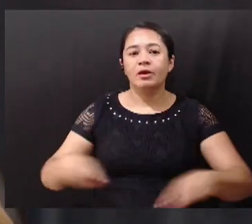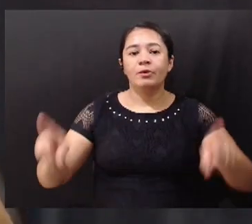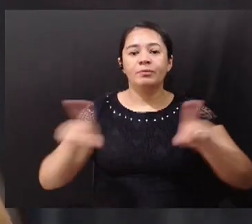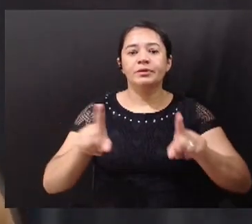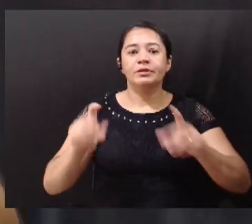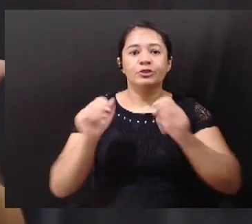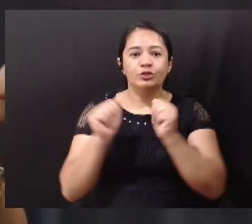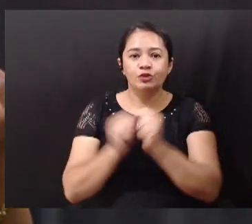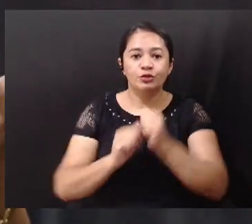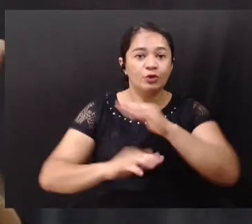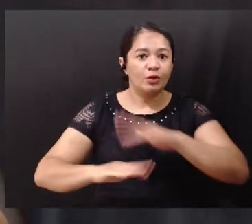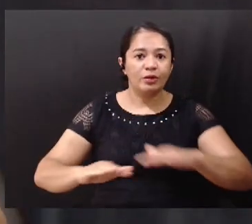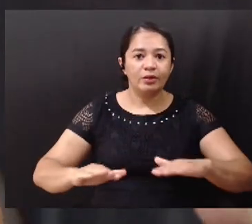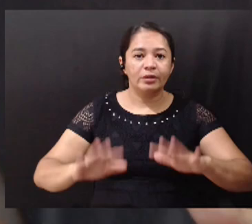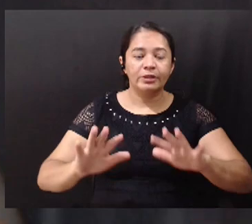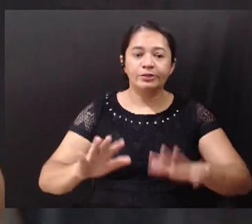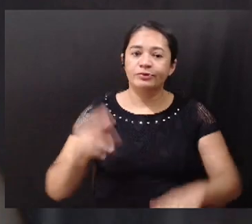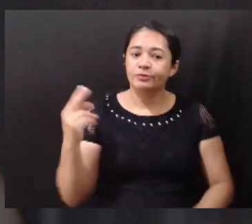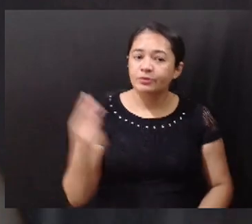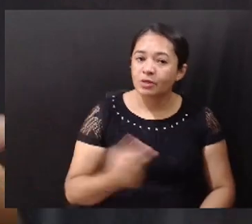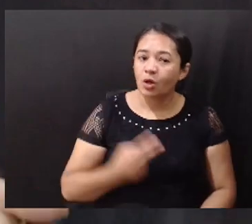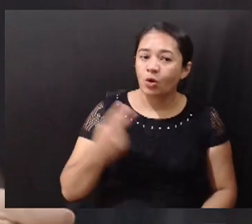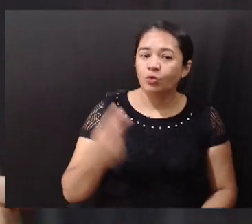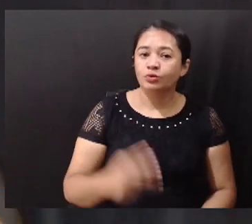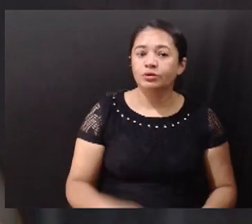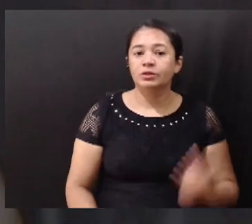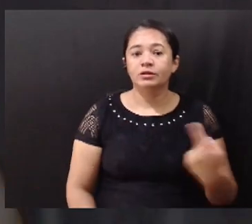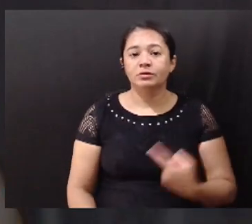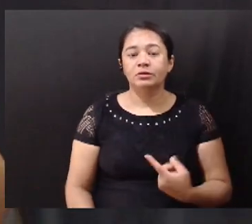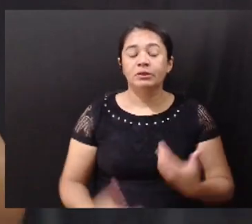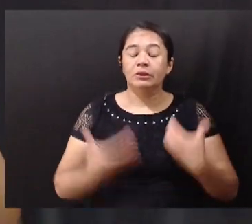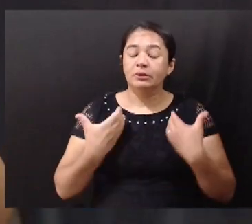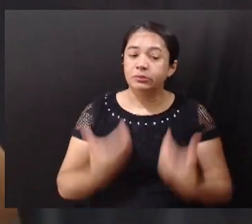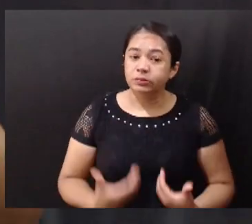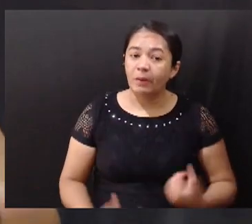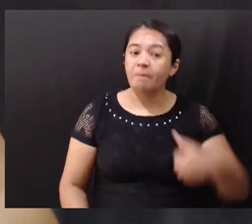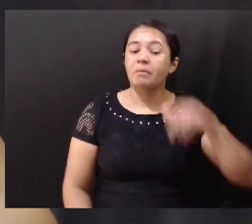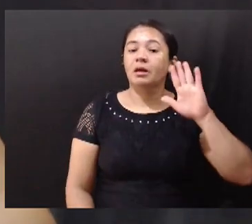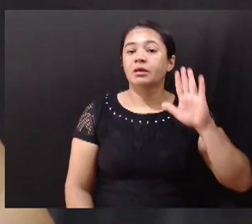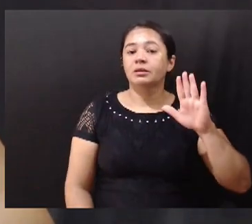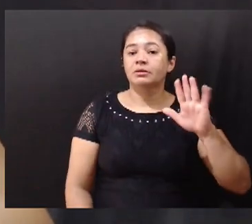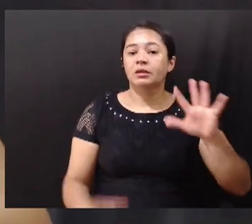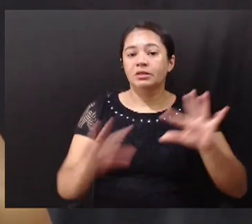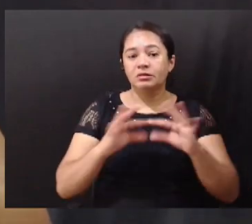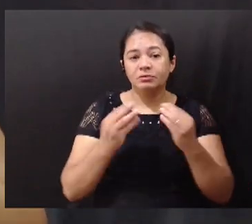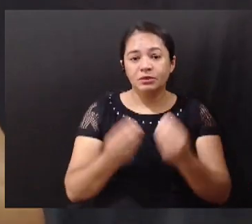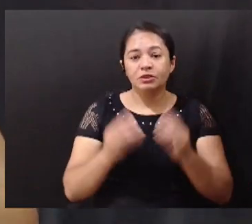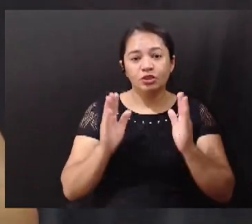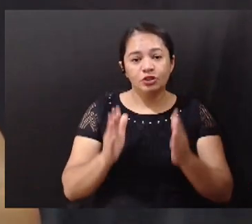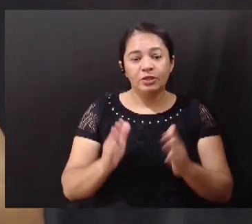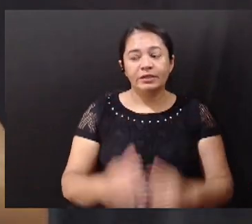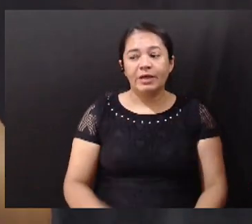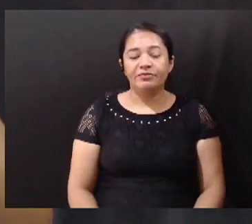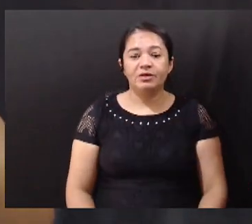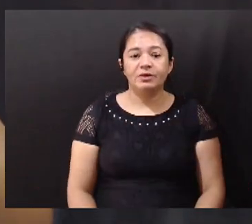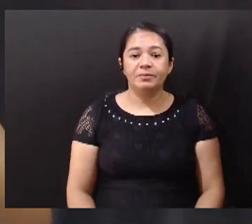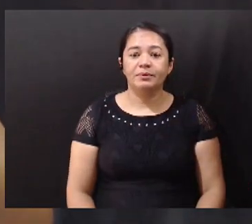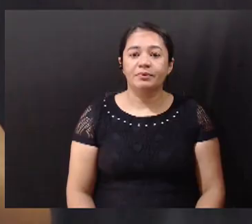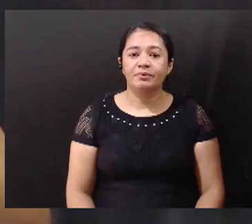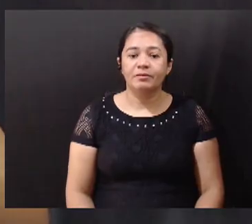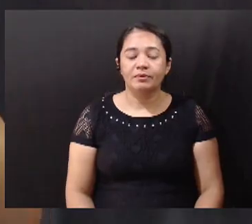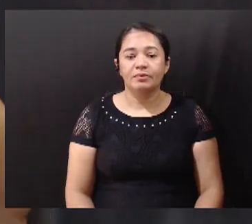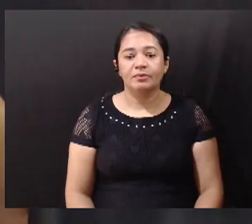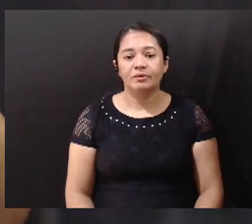criança. Isso é inviável, é a gente sobrecarregar ainda mais as famílias que já estão sobrecarregadas. Mas, se a